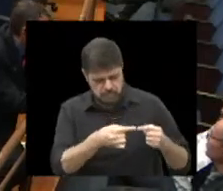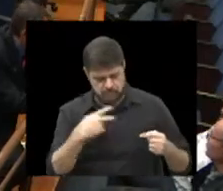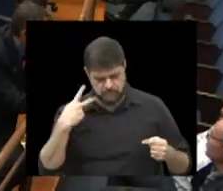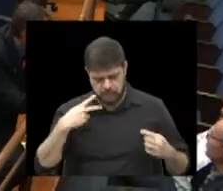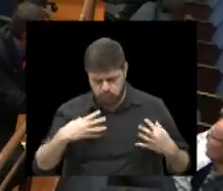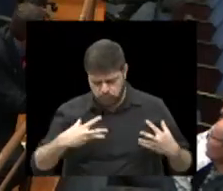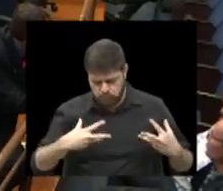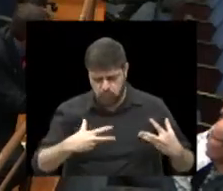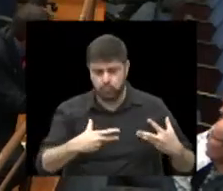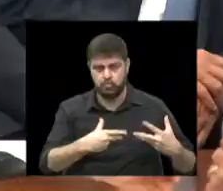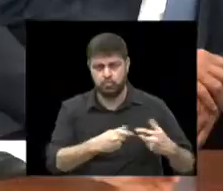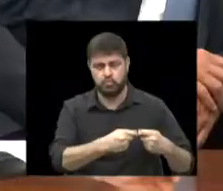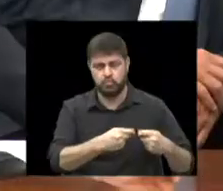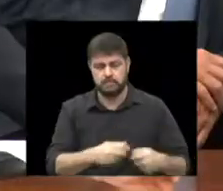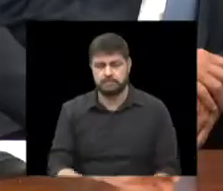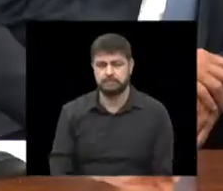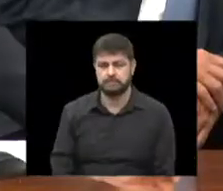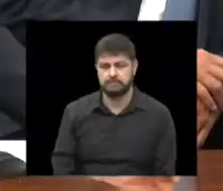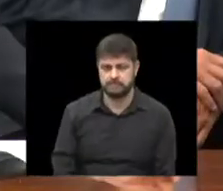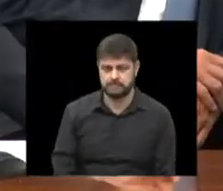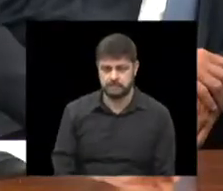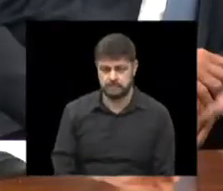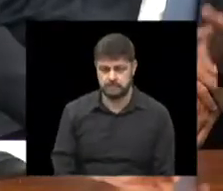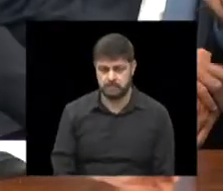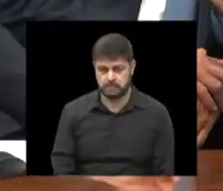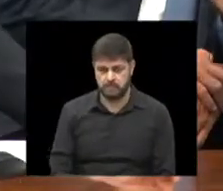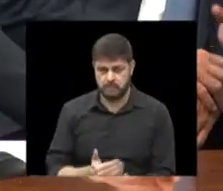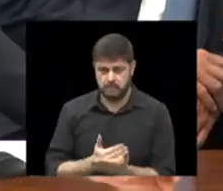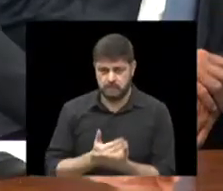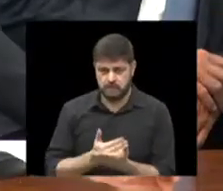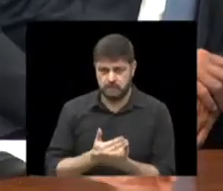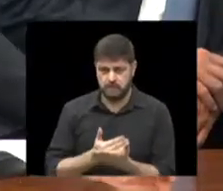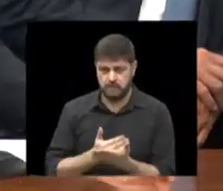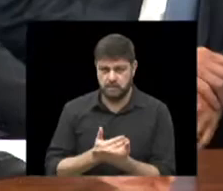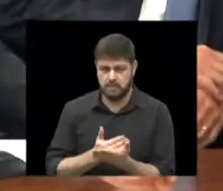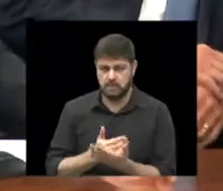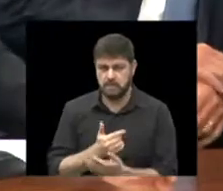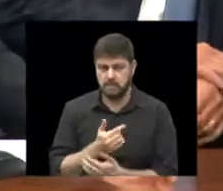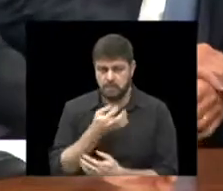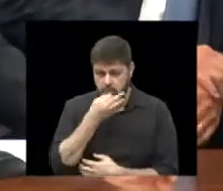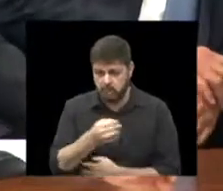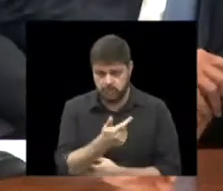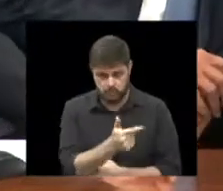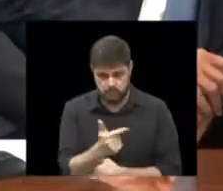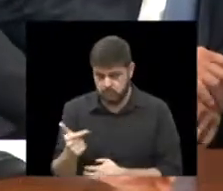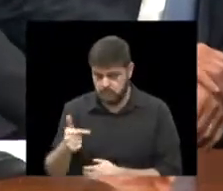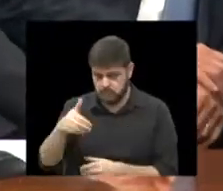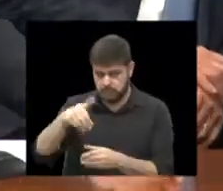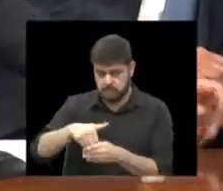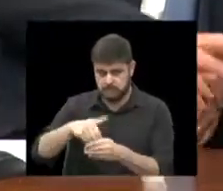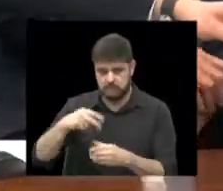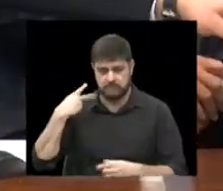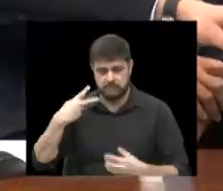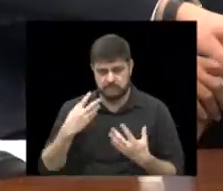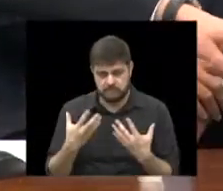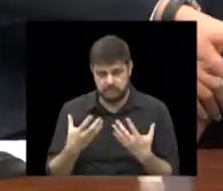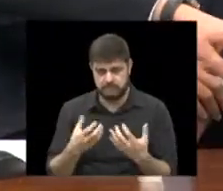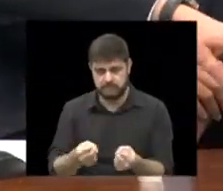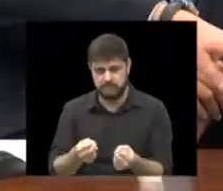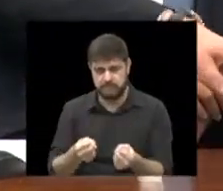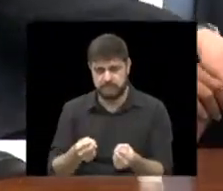presidente. Com parecer favorável, matéria não havendo o vereador discutir, em votação. Vereadores